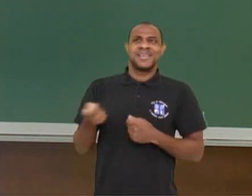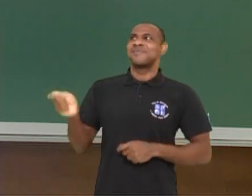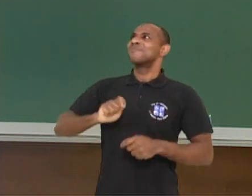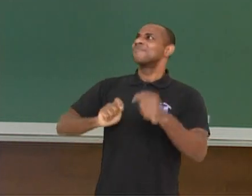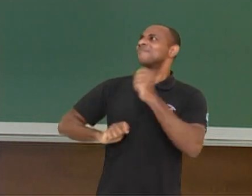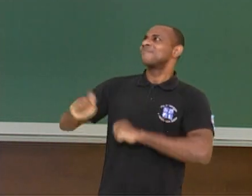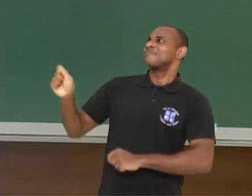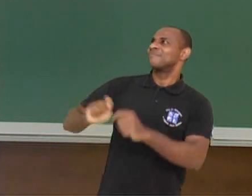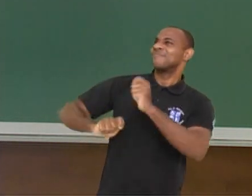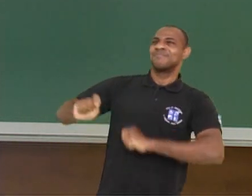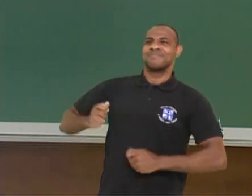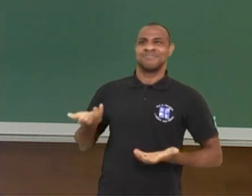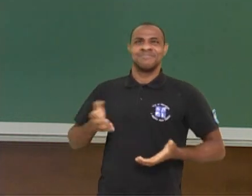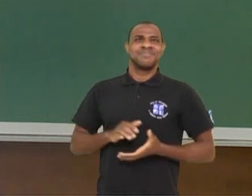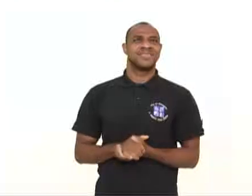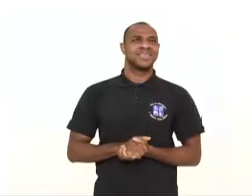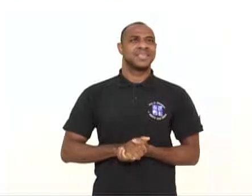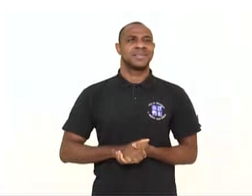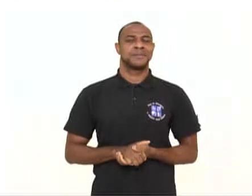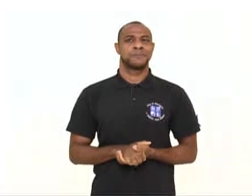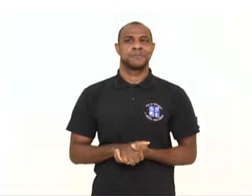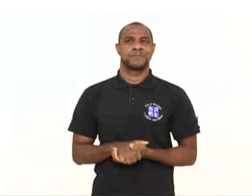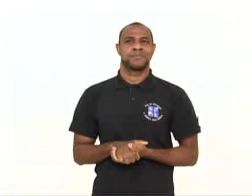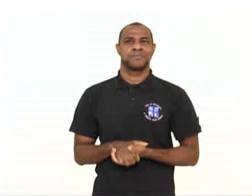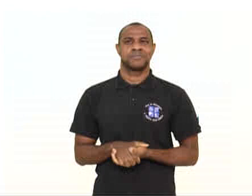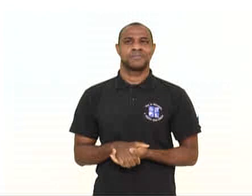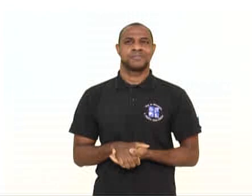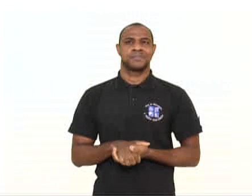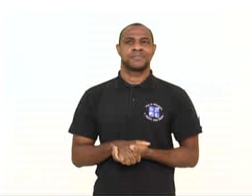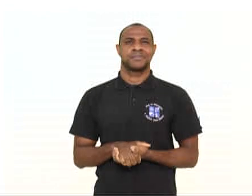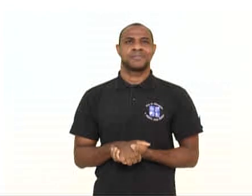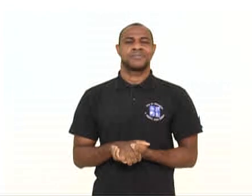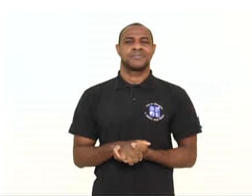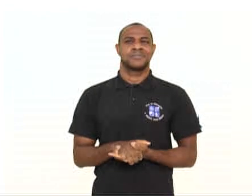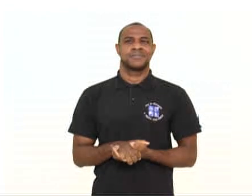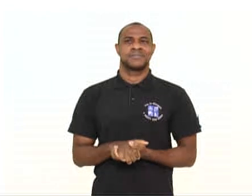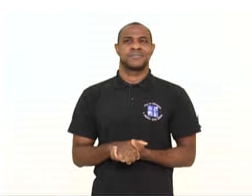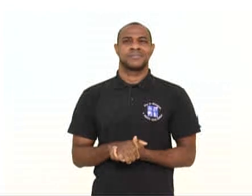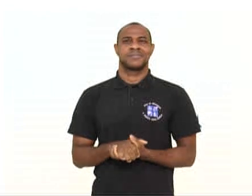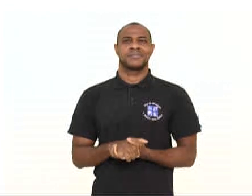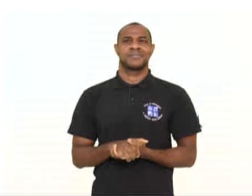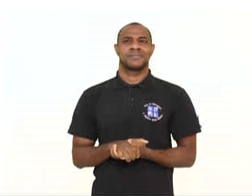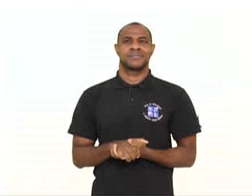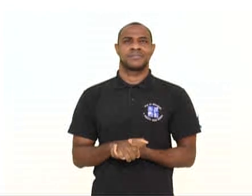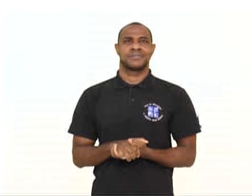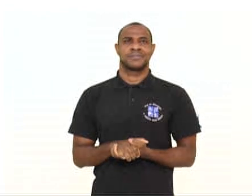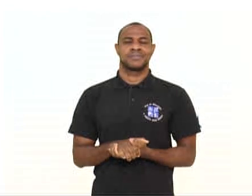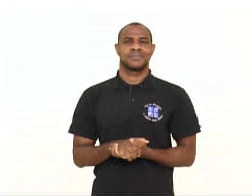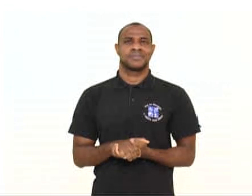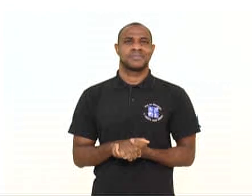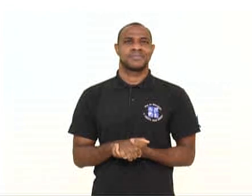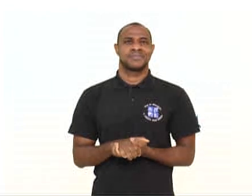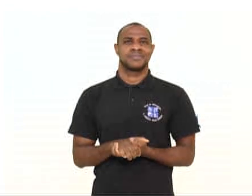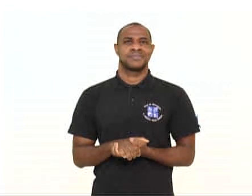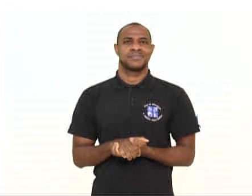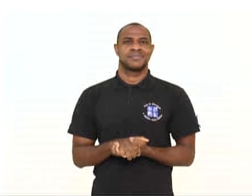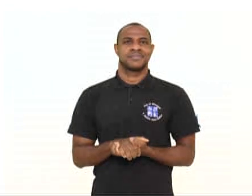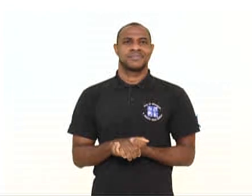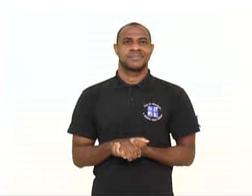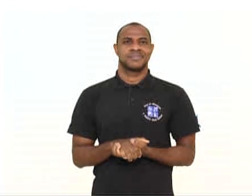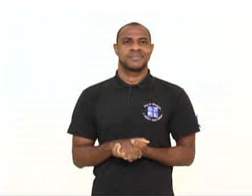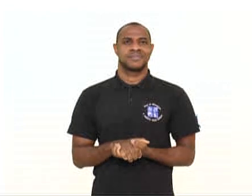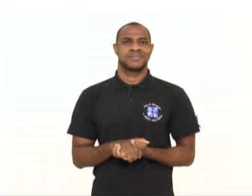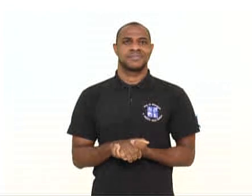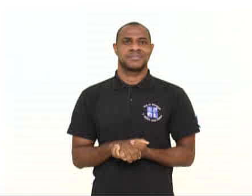né? Being able to navigate a kite as the wind tugs it every which way